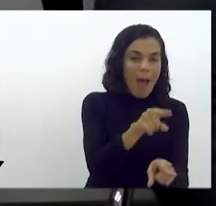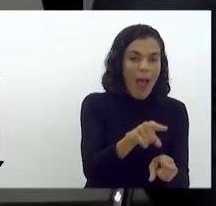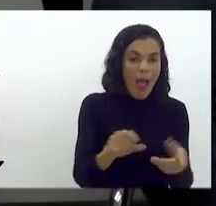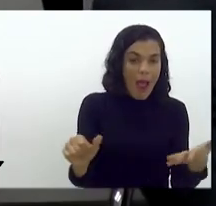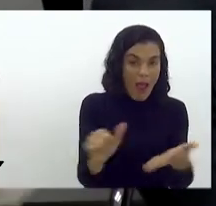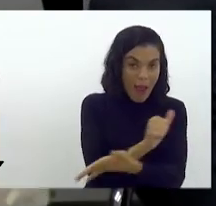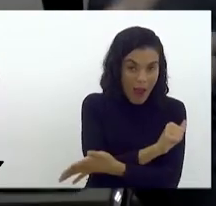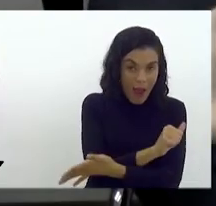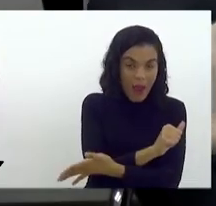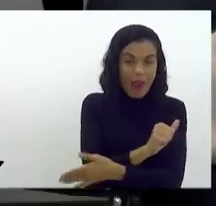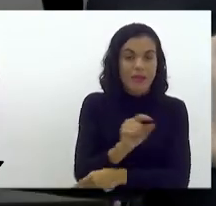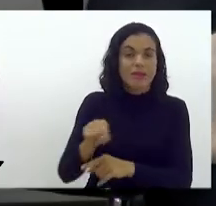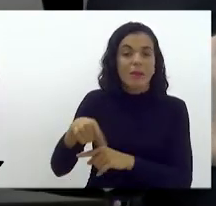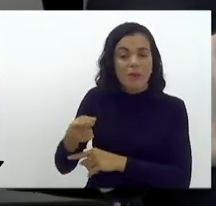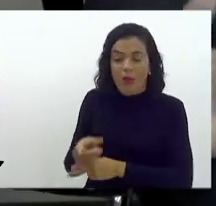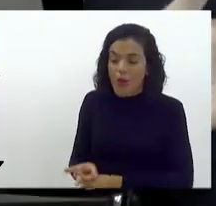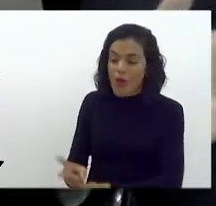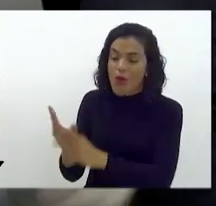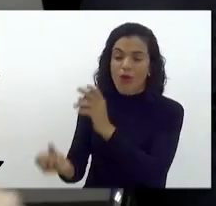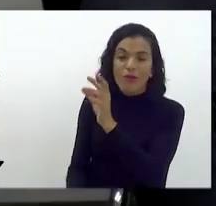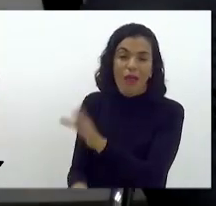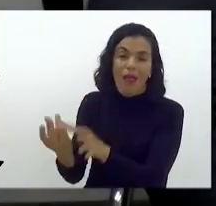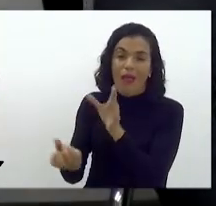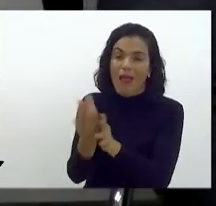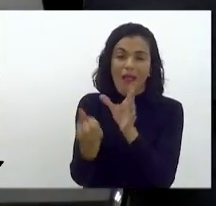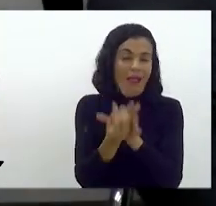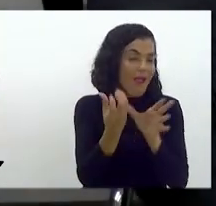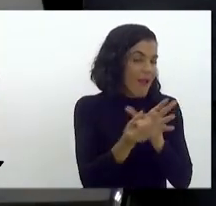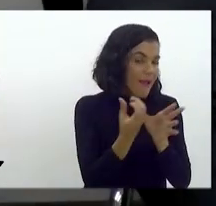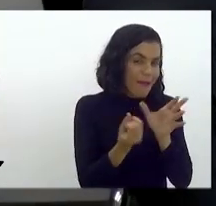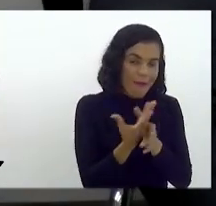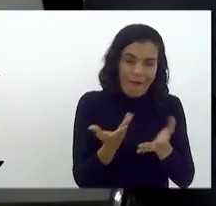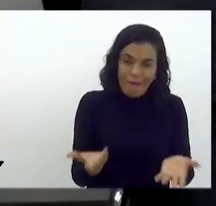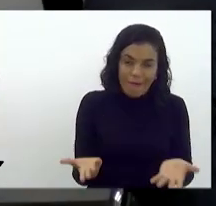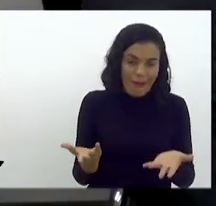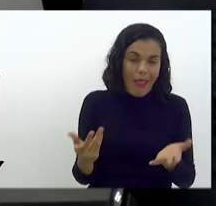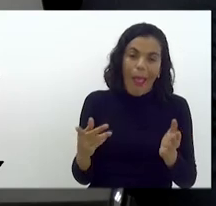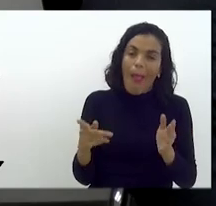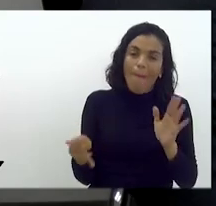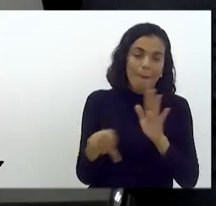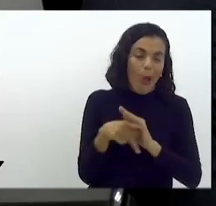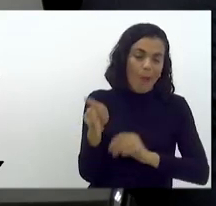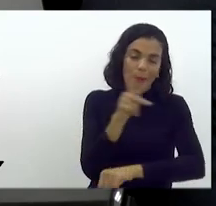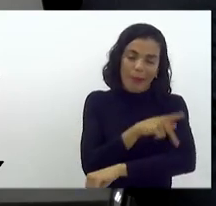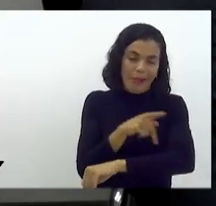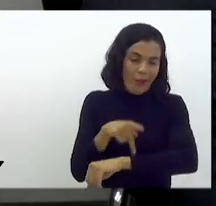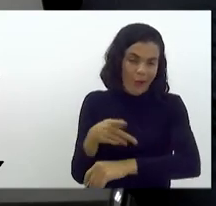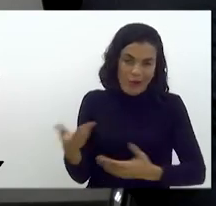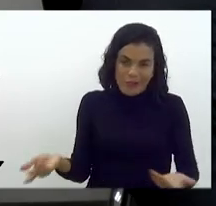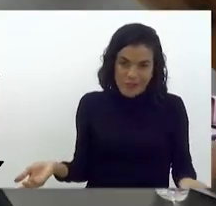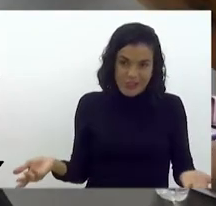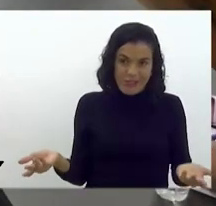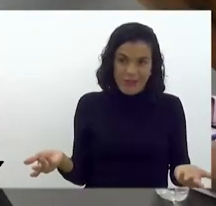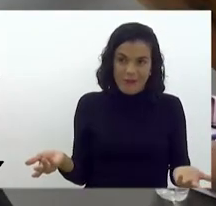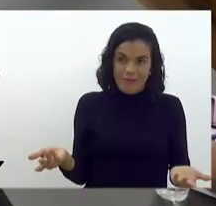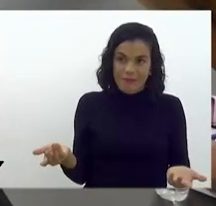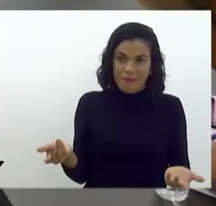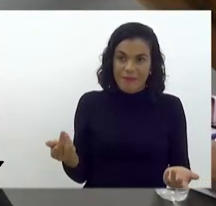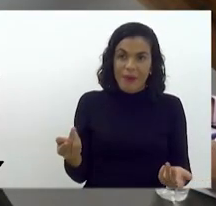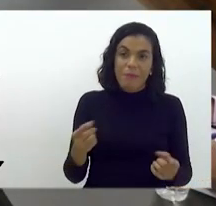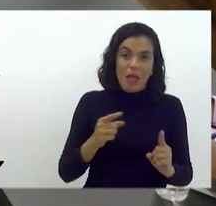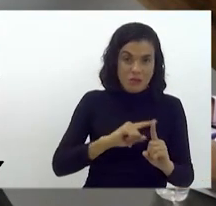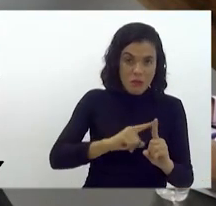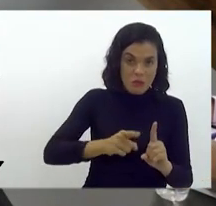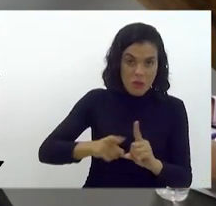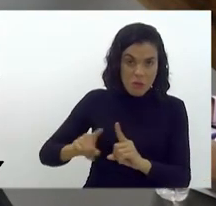do ar mesmo depois ele vai poder criar outro facilmente isso tem um caráter pedagógico muito mais relevante pode ser proibido também né